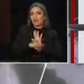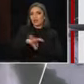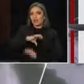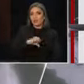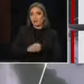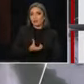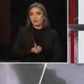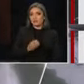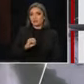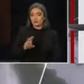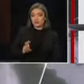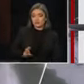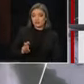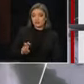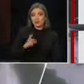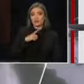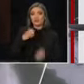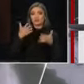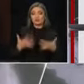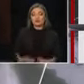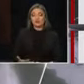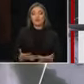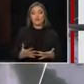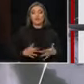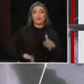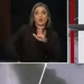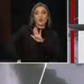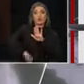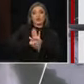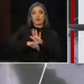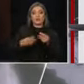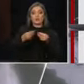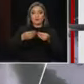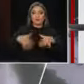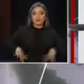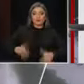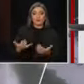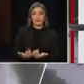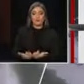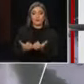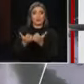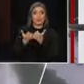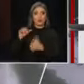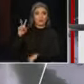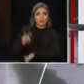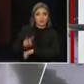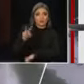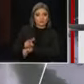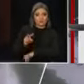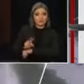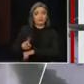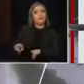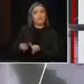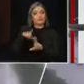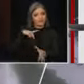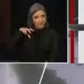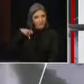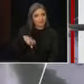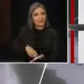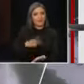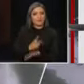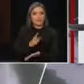disciplinar o crime de dano a bem tombado, também prevê pena para a modalidade culposa. Esse preceito não